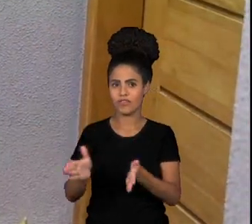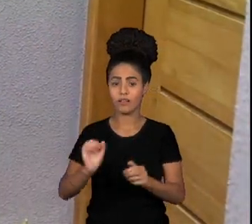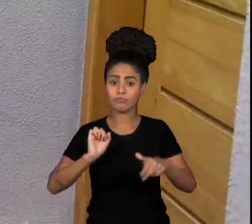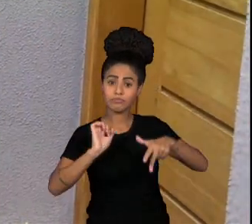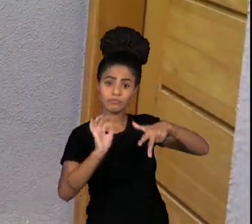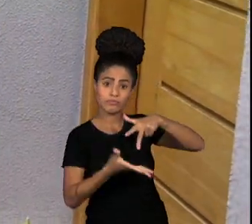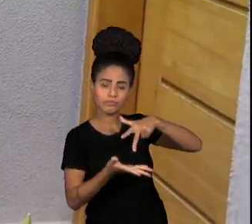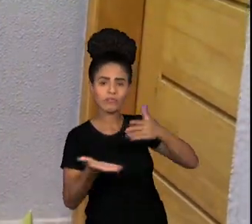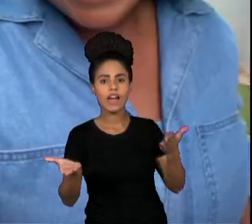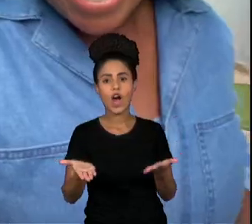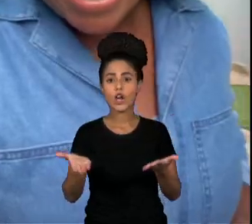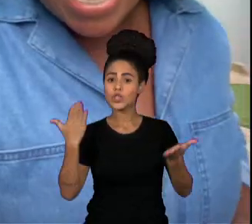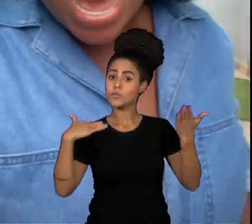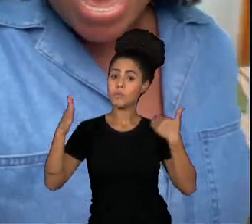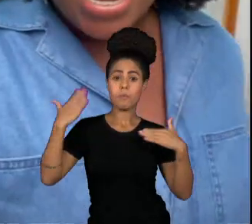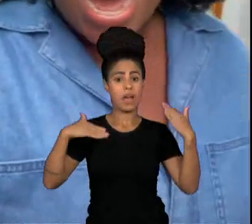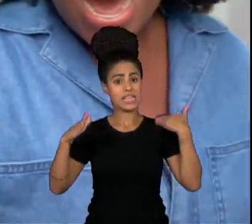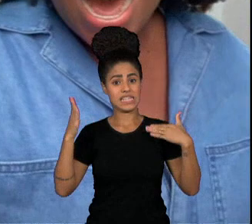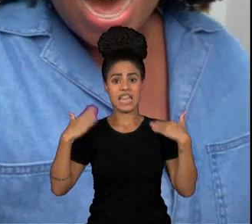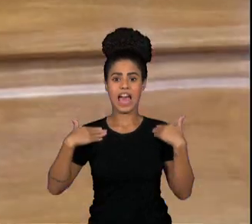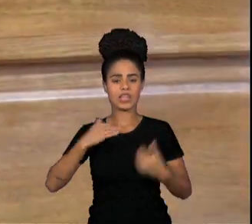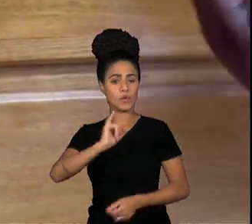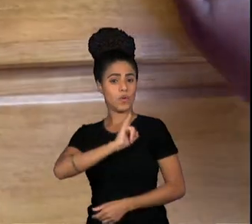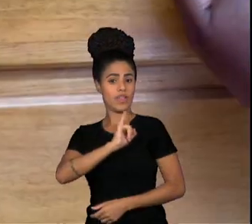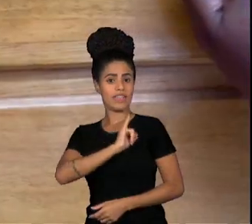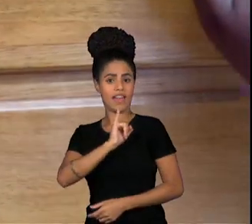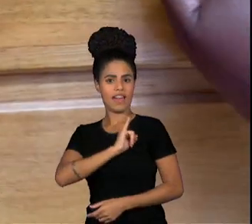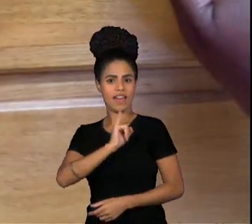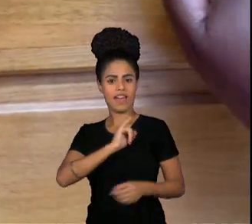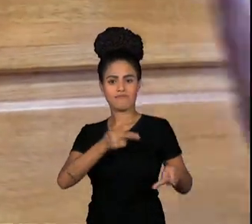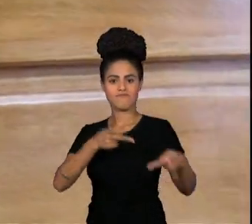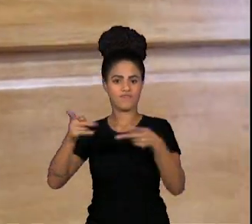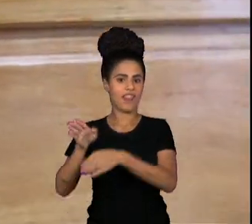rua, nós estamos fazendo um rolê em Itaquera.